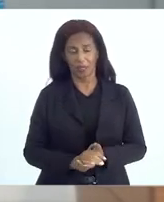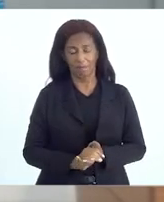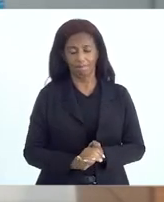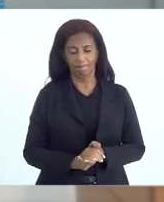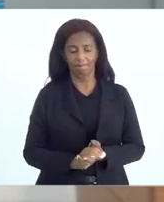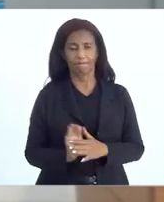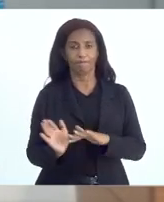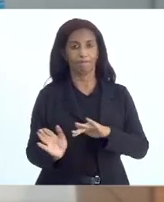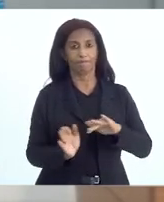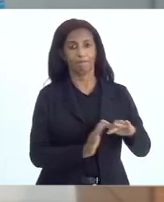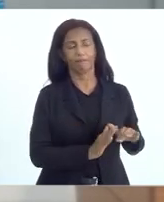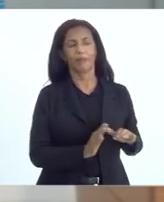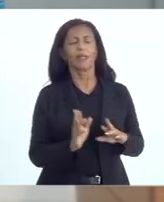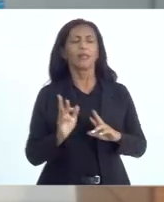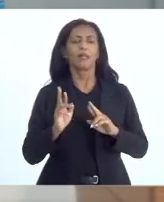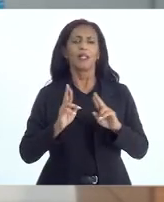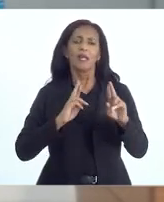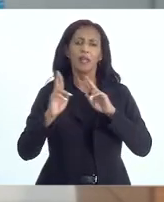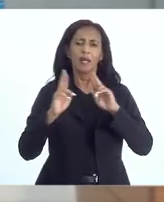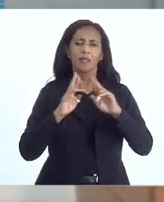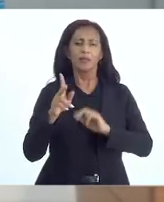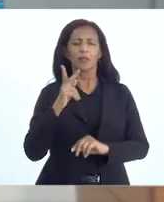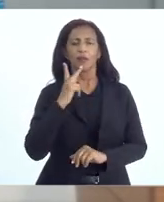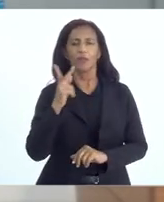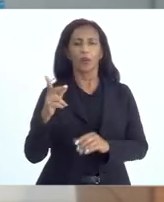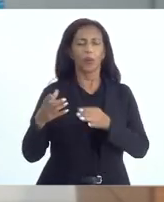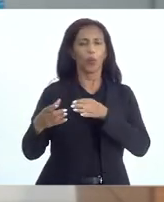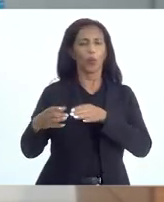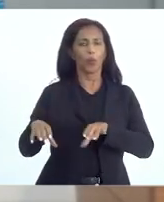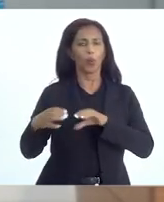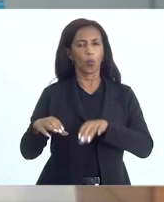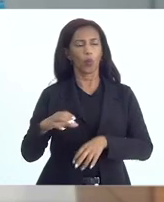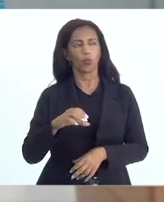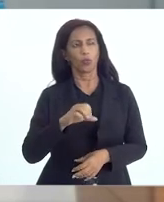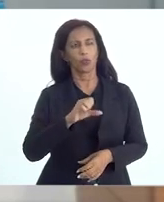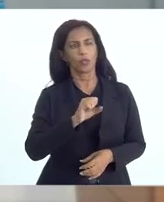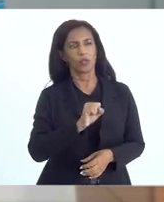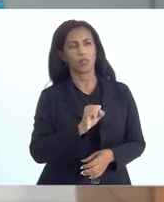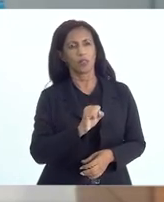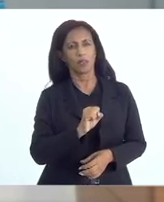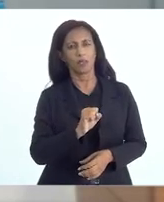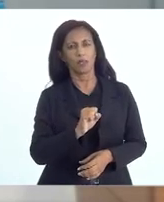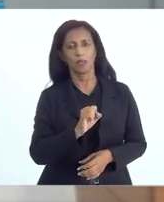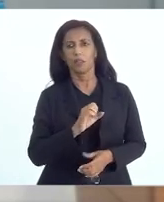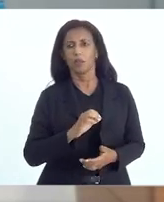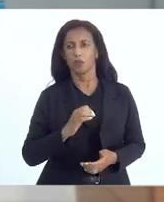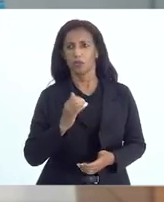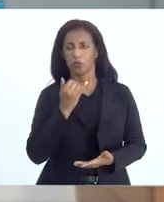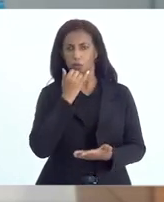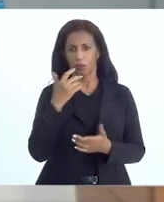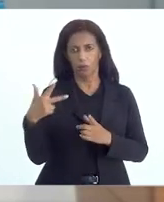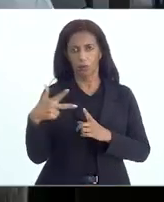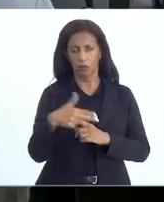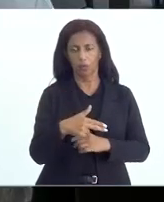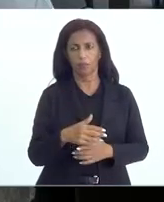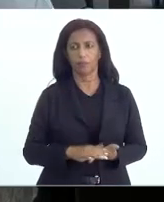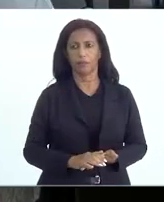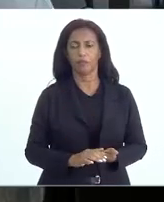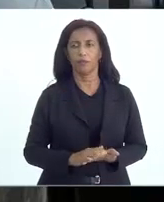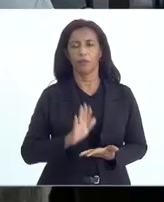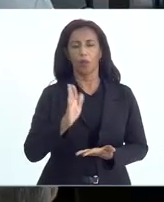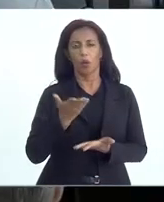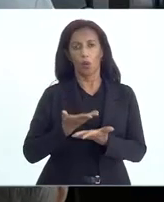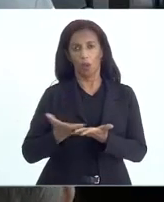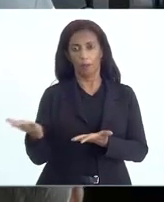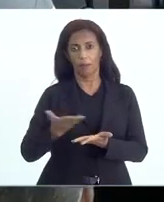relação que o senhor situa ao concurso do CF o antes antes de permite Coronel pede mais um acabamento